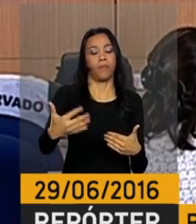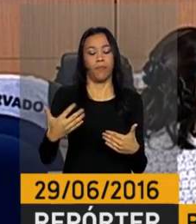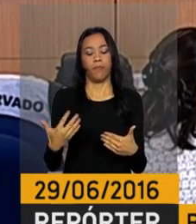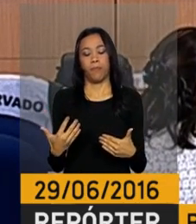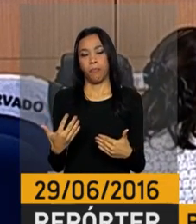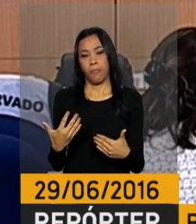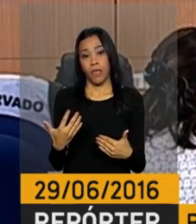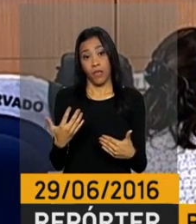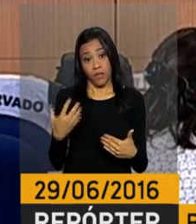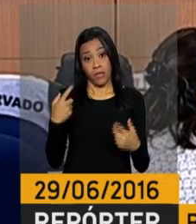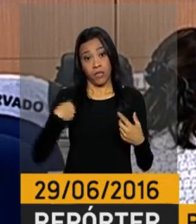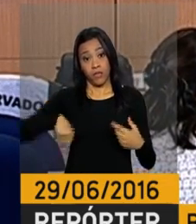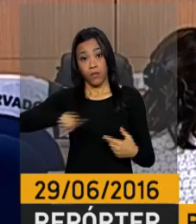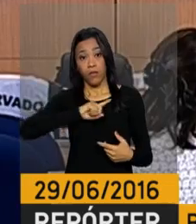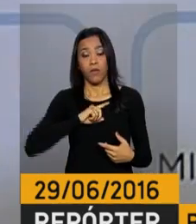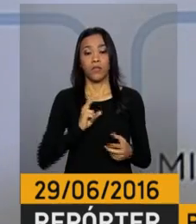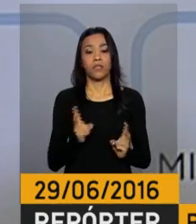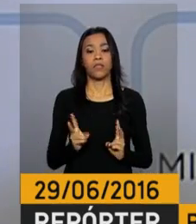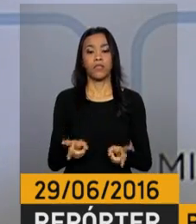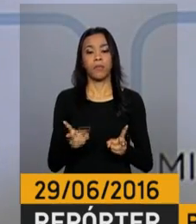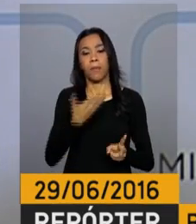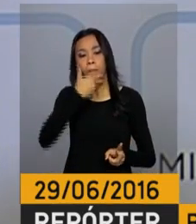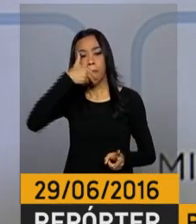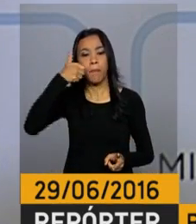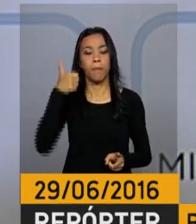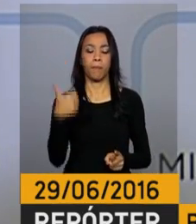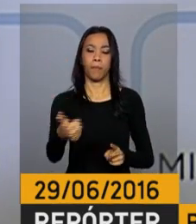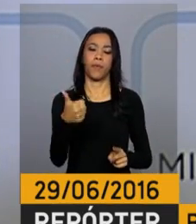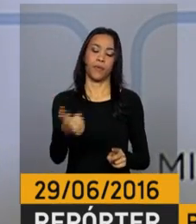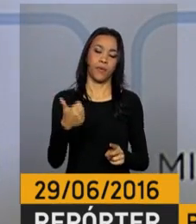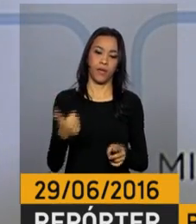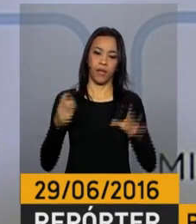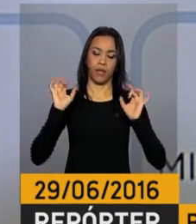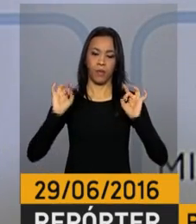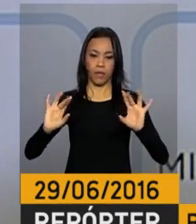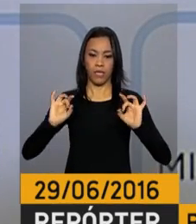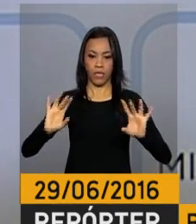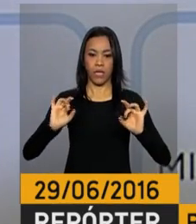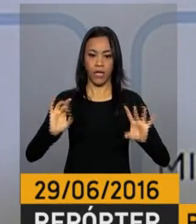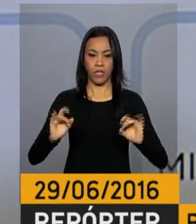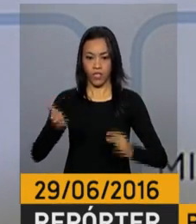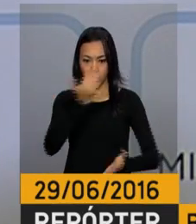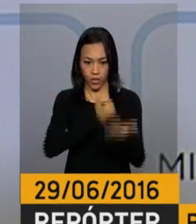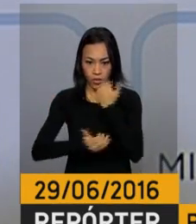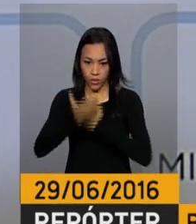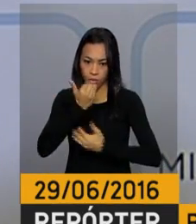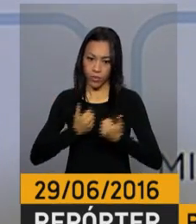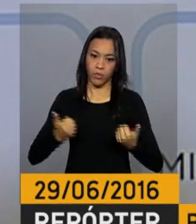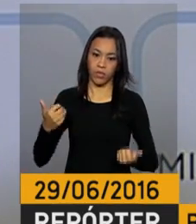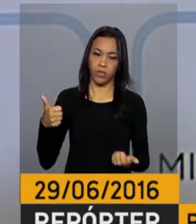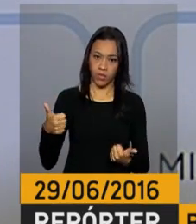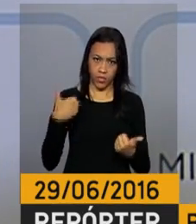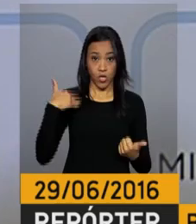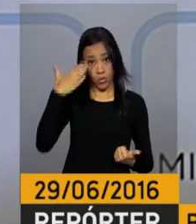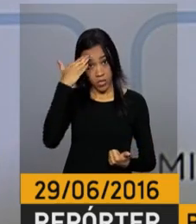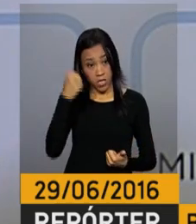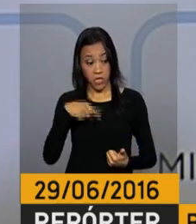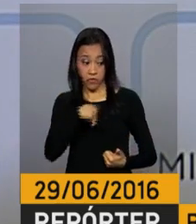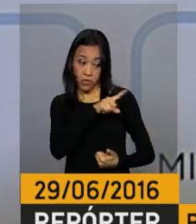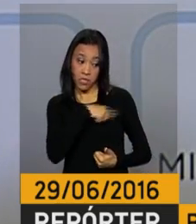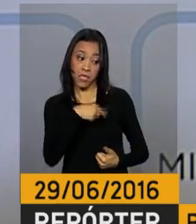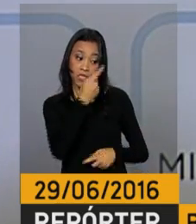em cada vez mais melhorar a a qualidade dos alimentos e eu sei que vocês da indústria tem que